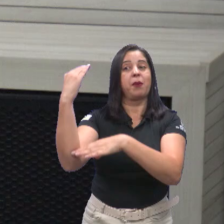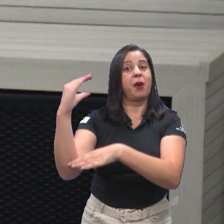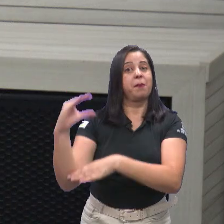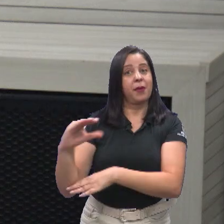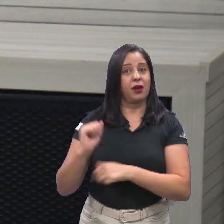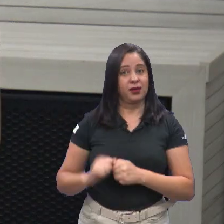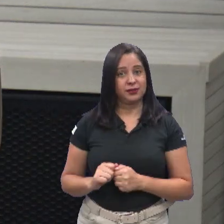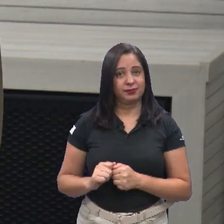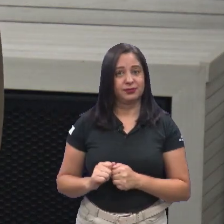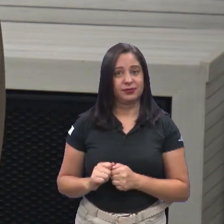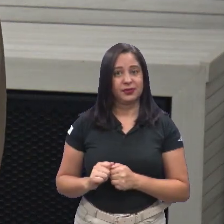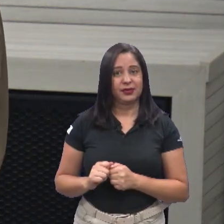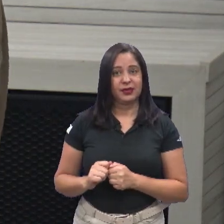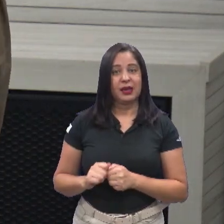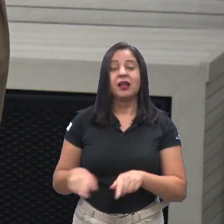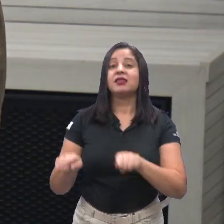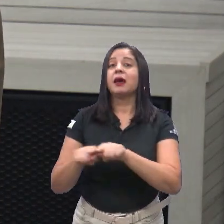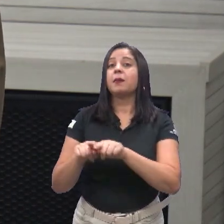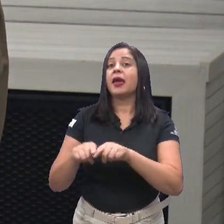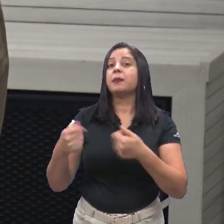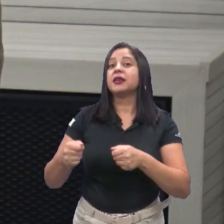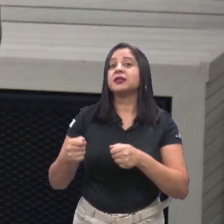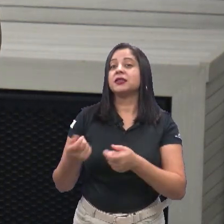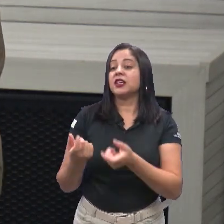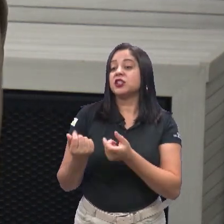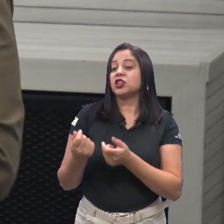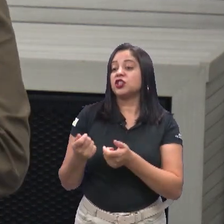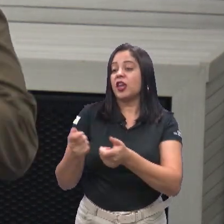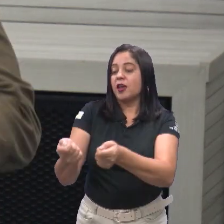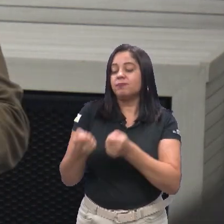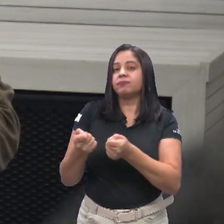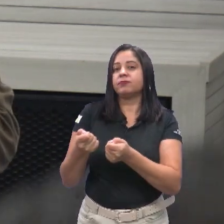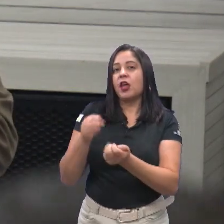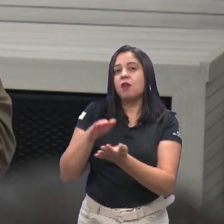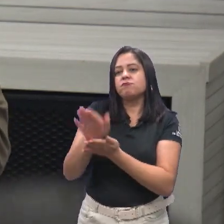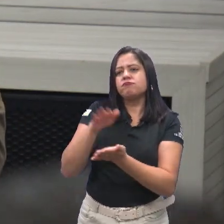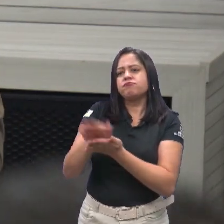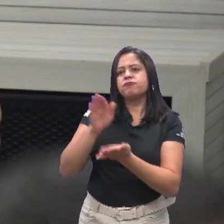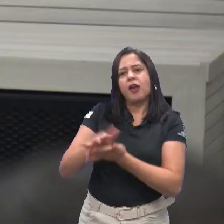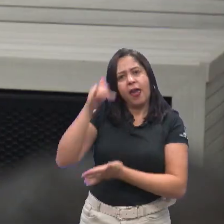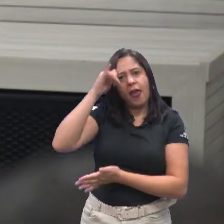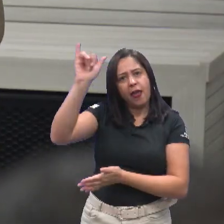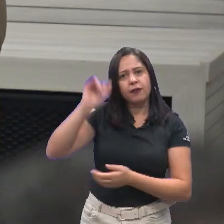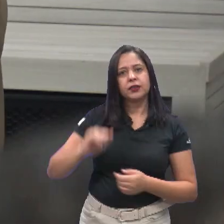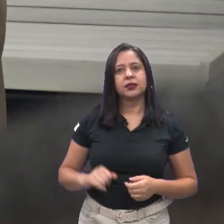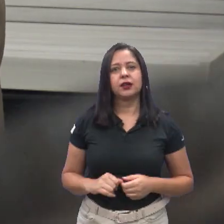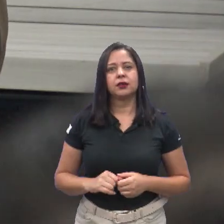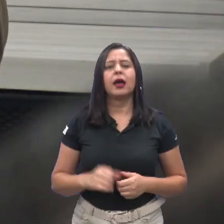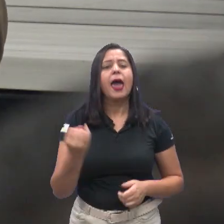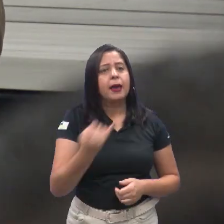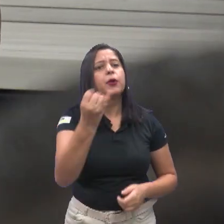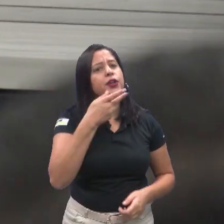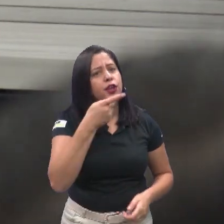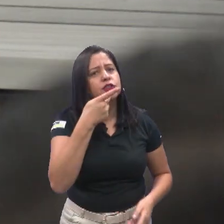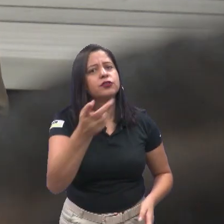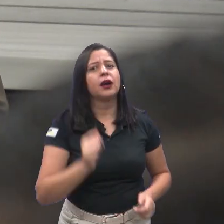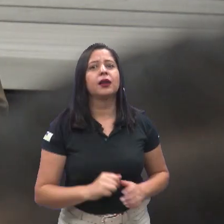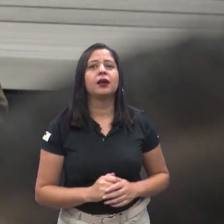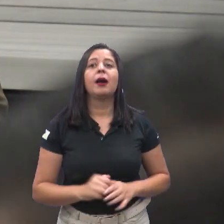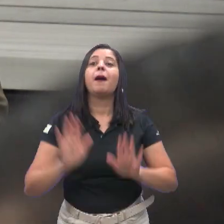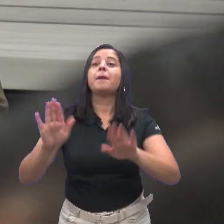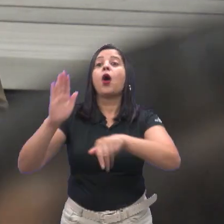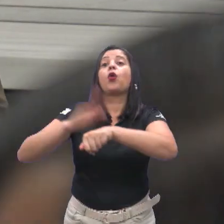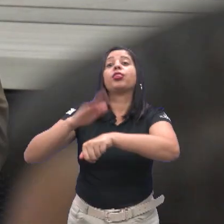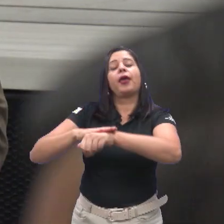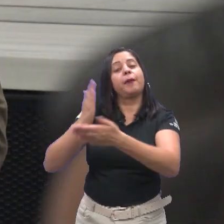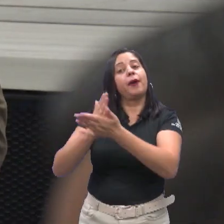Por que não corta da máquina pública que tem contratos, tem cargos? Espera aí, isso é importante, presidente, falar. Eu sei que é importante, vereador, mas fui cobrado